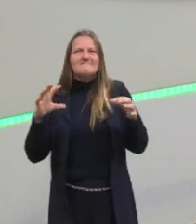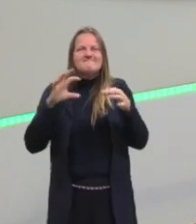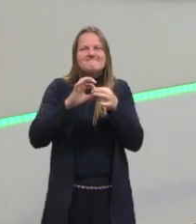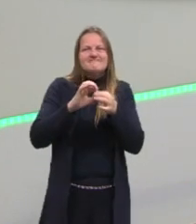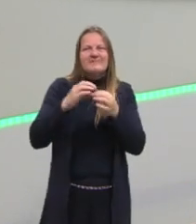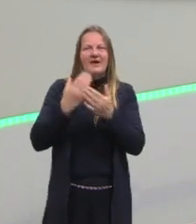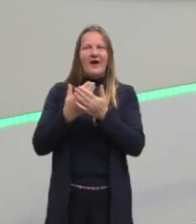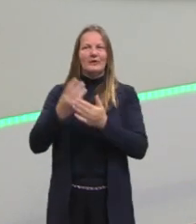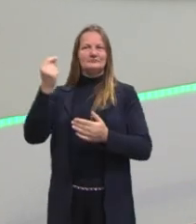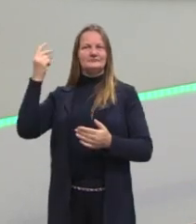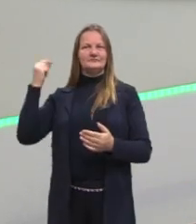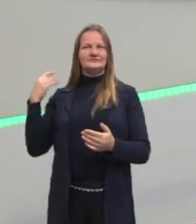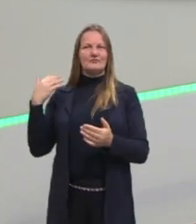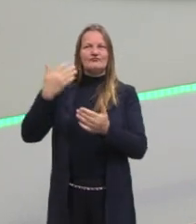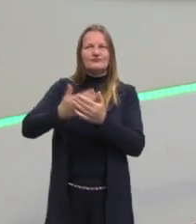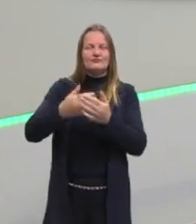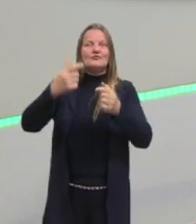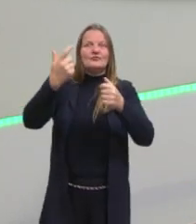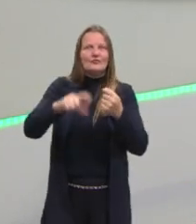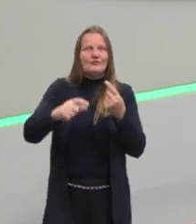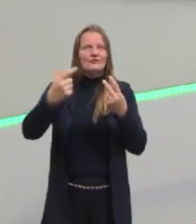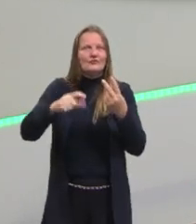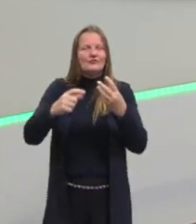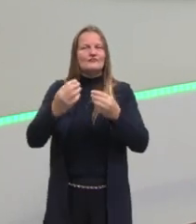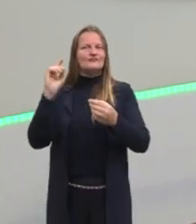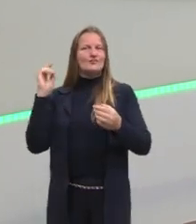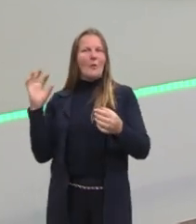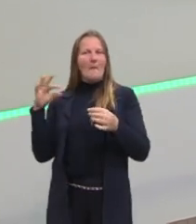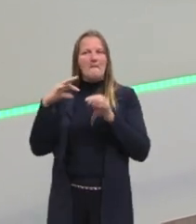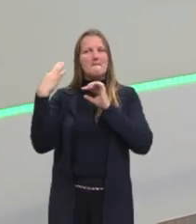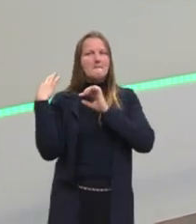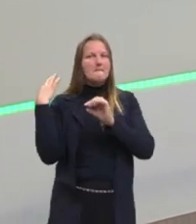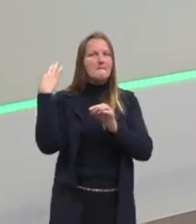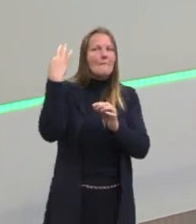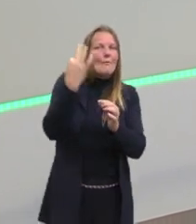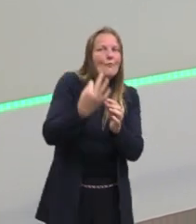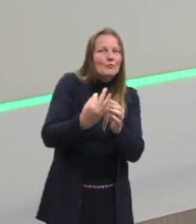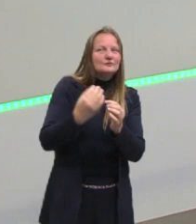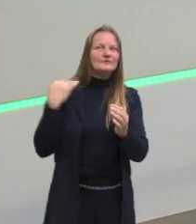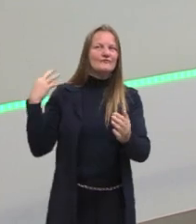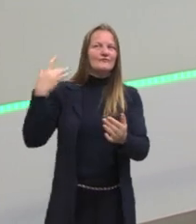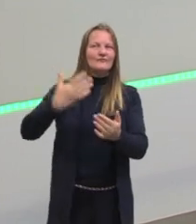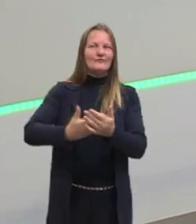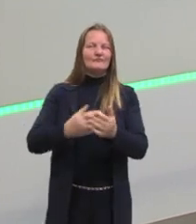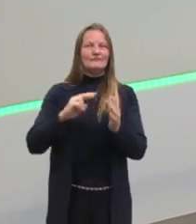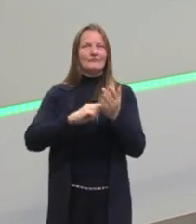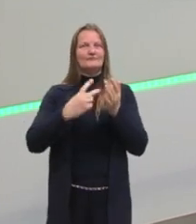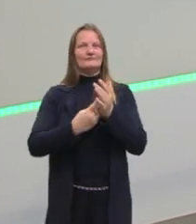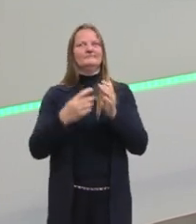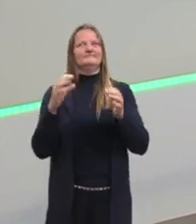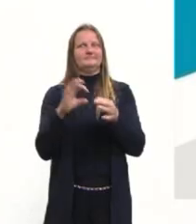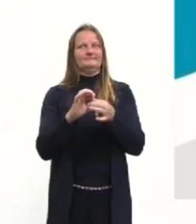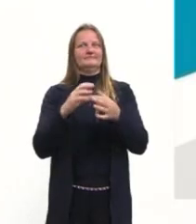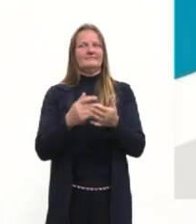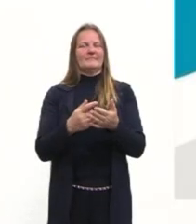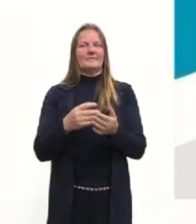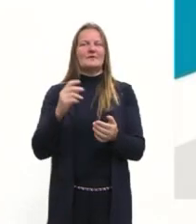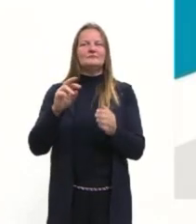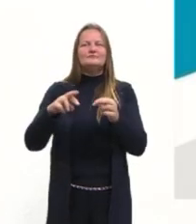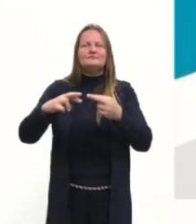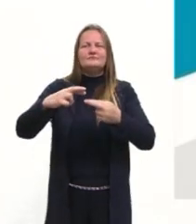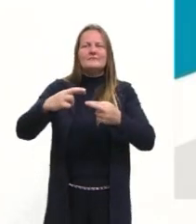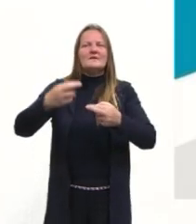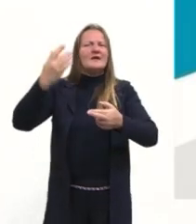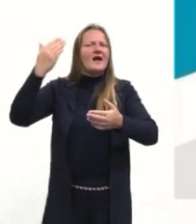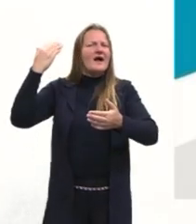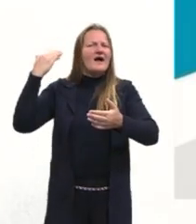parece que por que que a professora está falando isso? E lá adiante eu puxo essa aula para ela fazer mais sentido. Hoje a gente vai retomar coisas que a